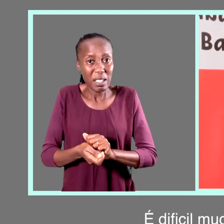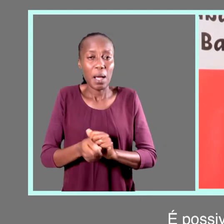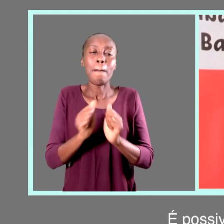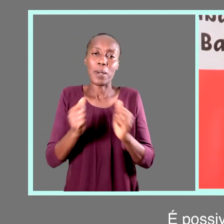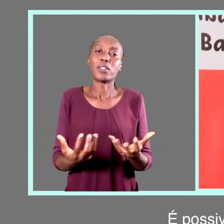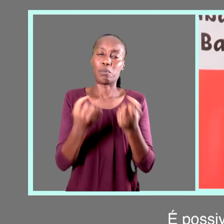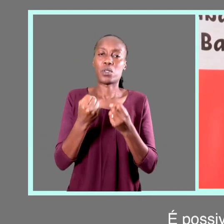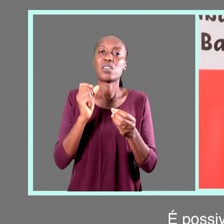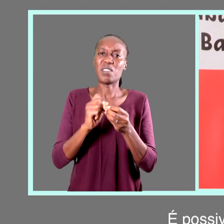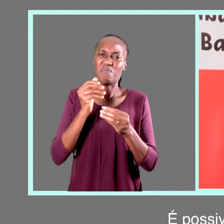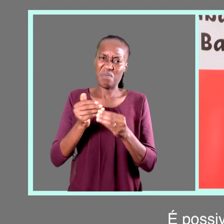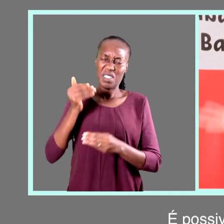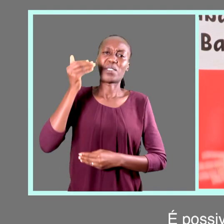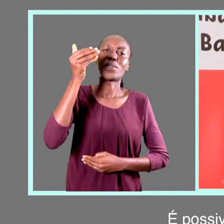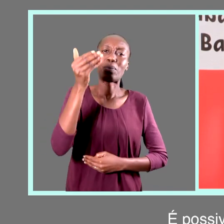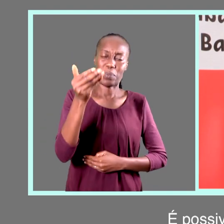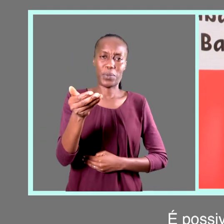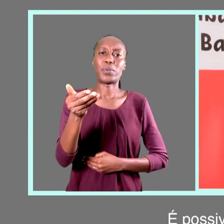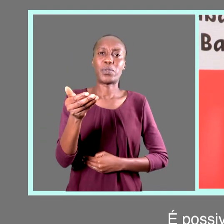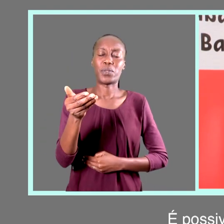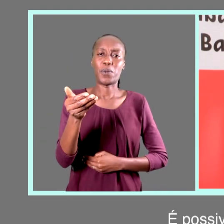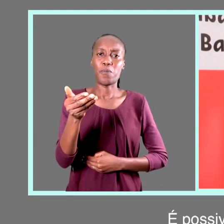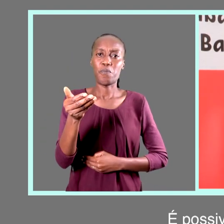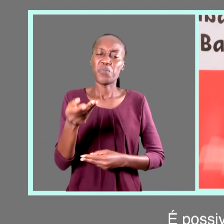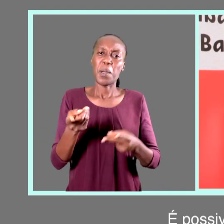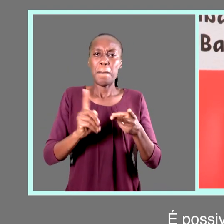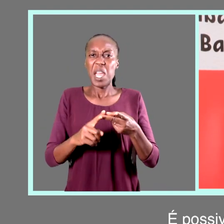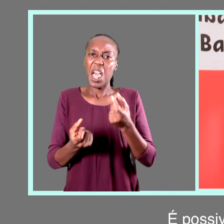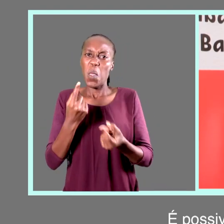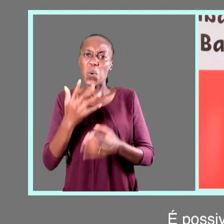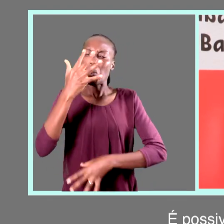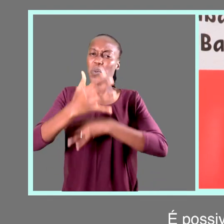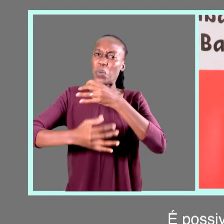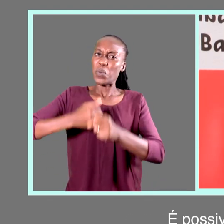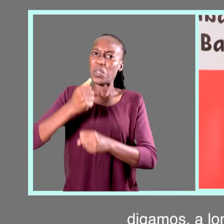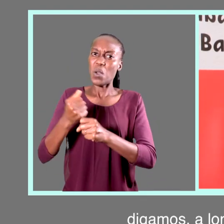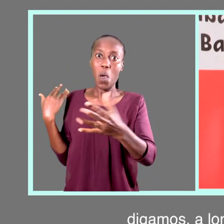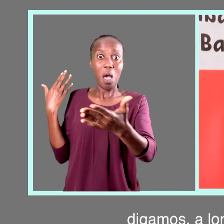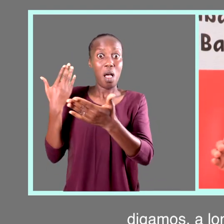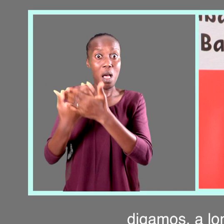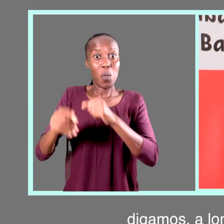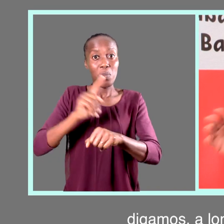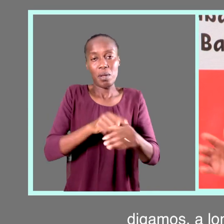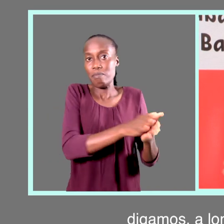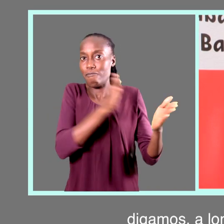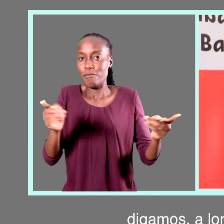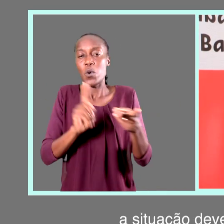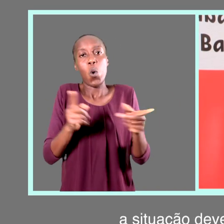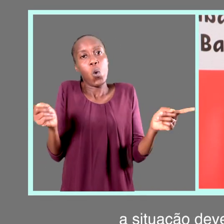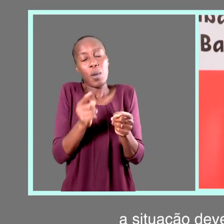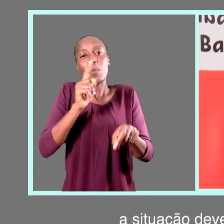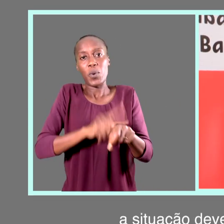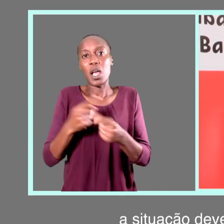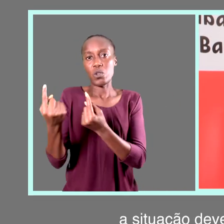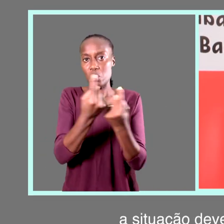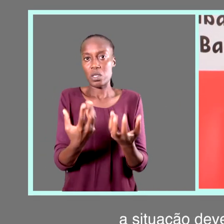mas é possível daqui a mais algum tempo, né? Daqui a mais alguns anos, digamos, a longo prazo ou a médio prazo,